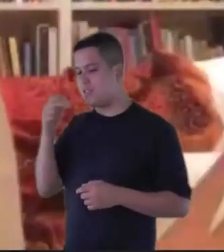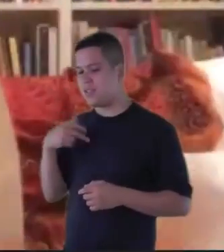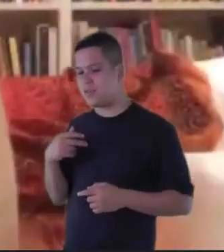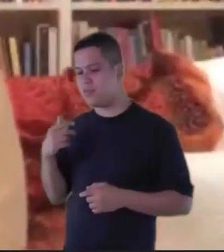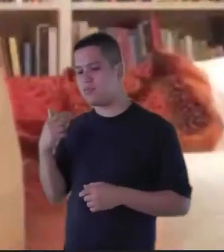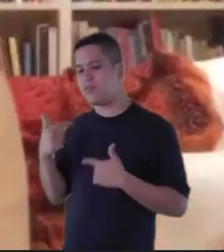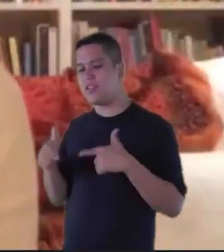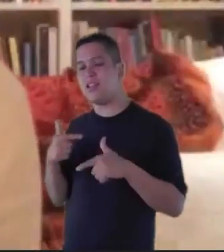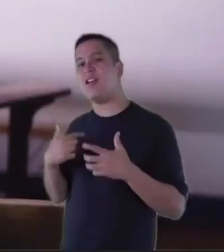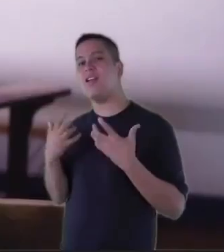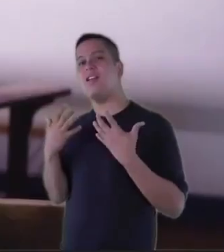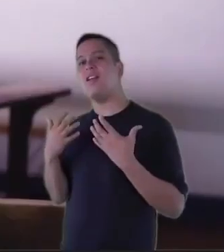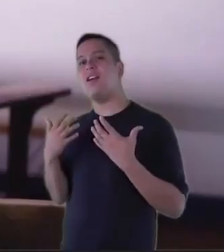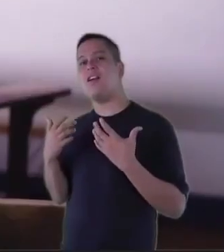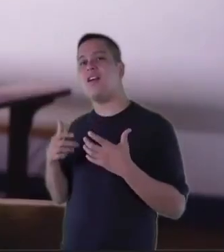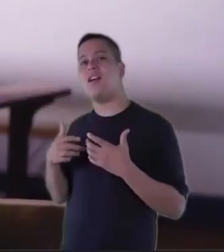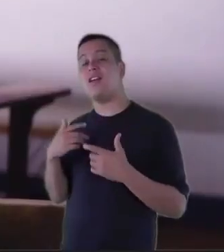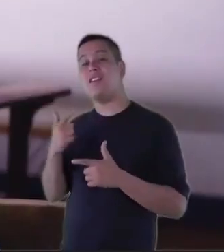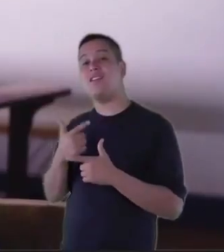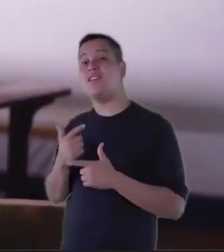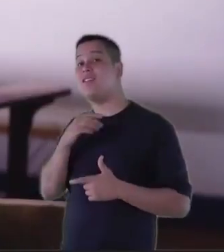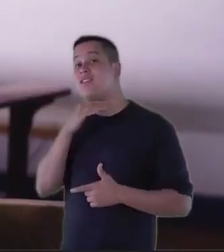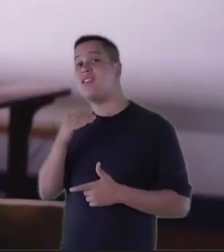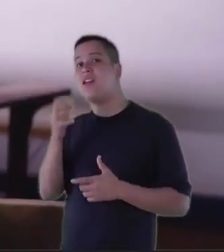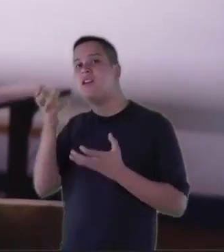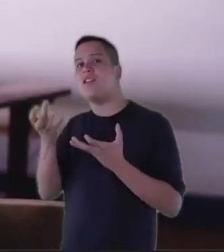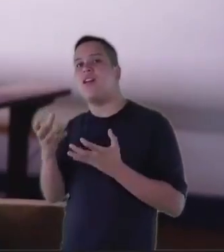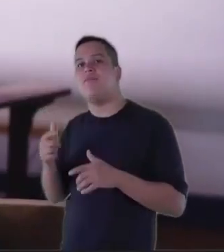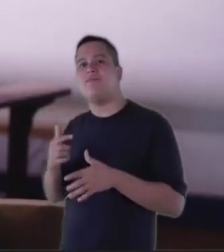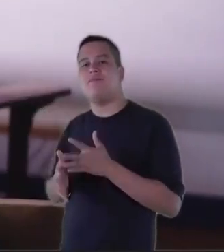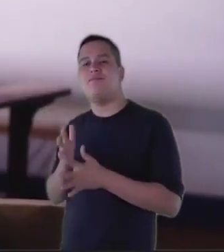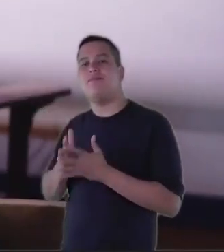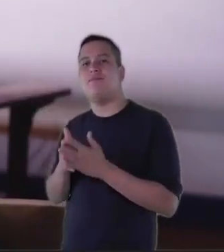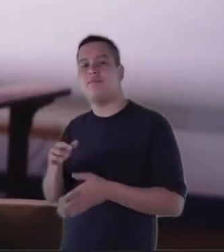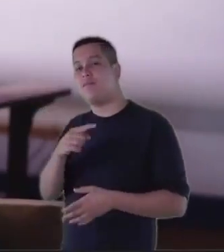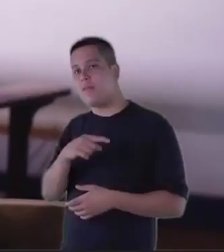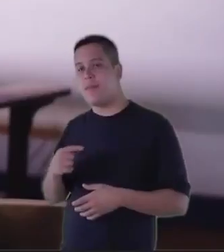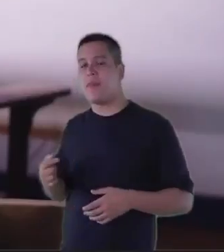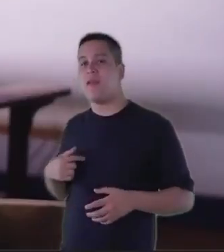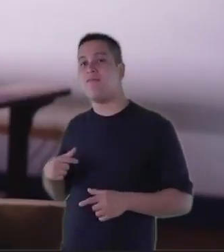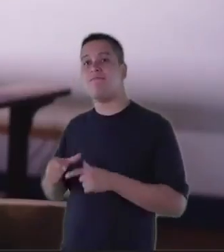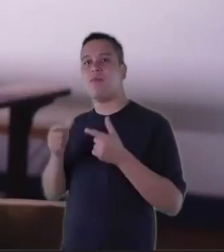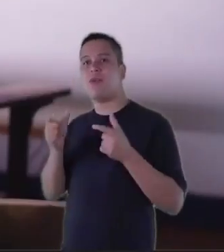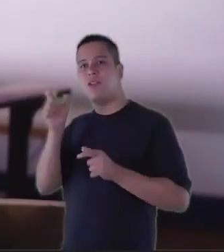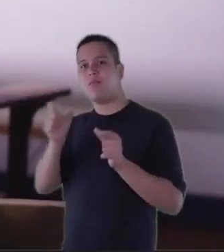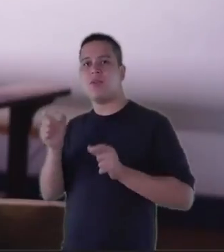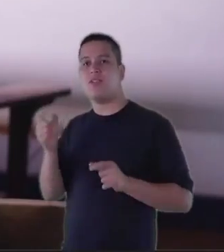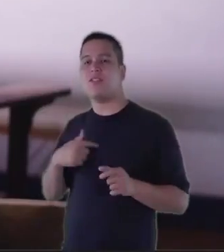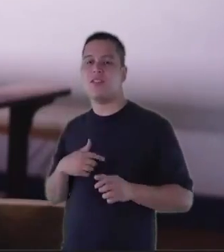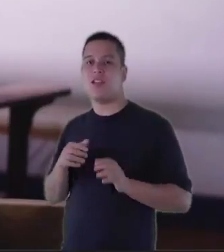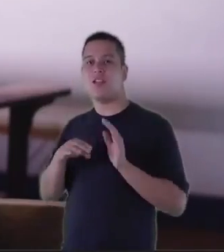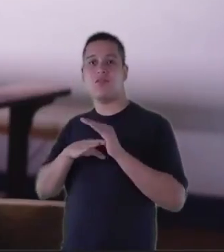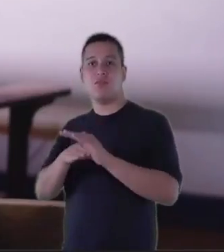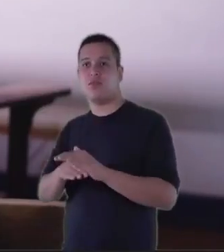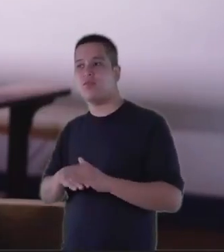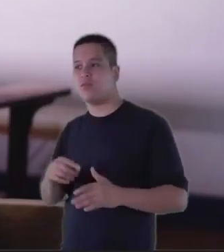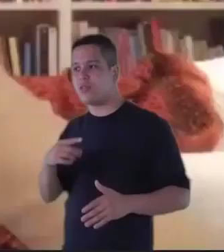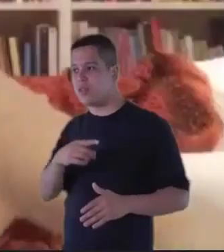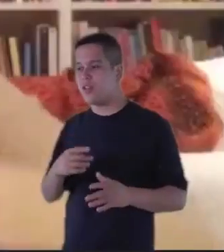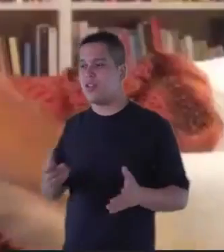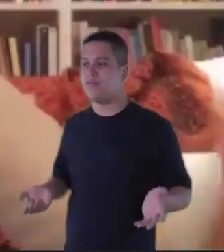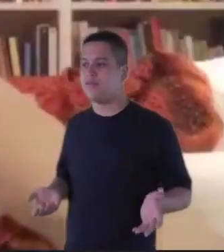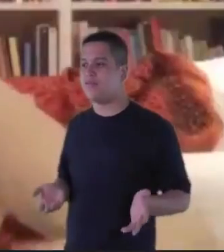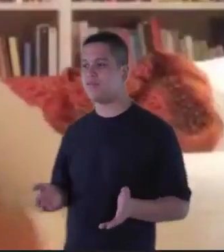lá escrevendo, tocando e tal. Tem uma aura, assim, que naturalmente ele é um protegido e eu sou uma louca desvairada,